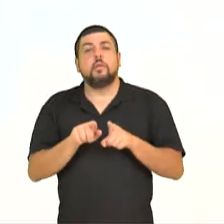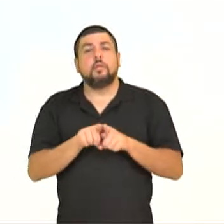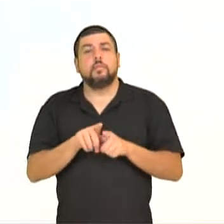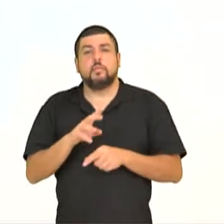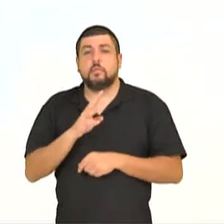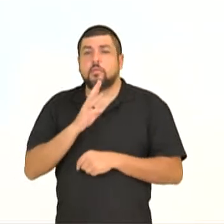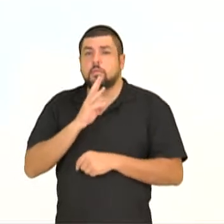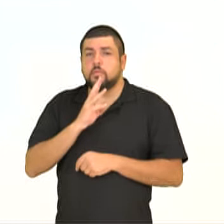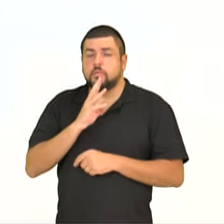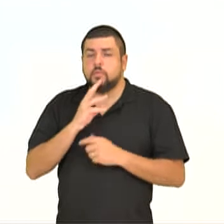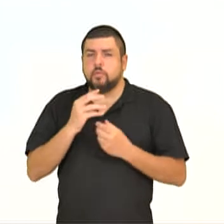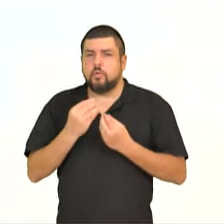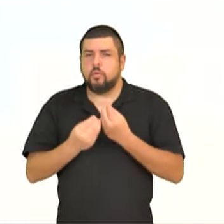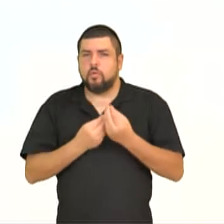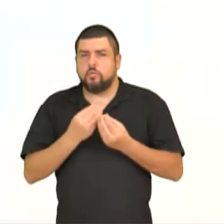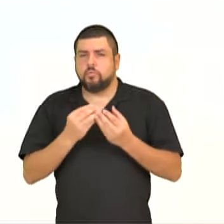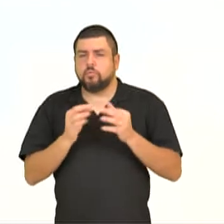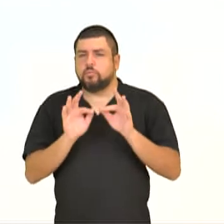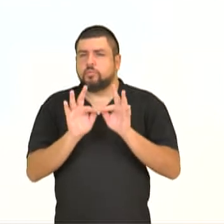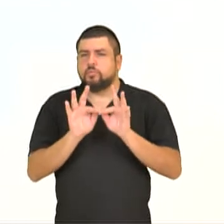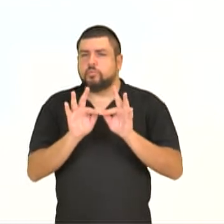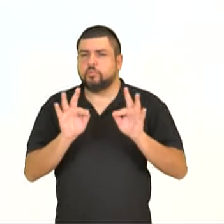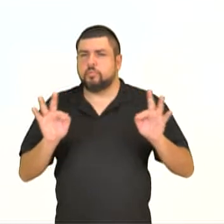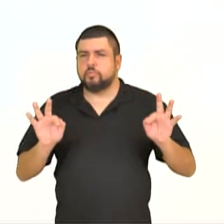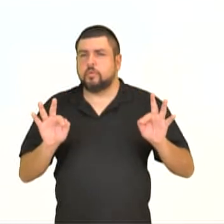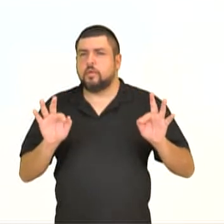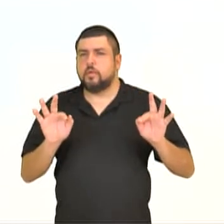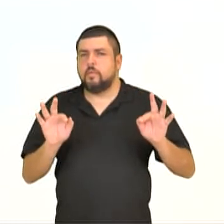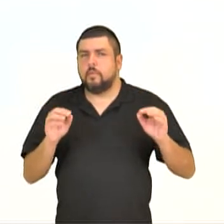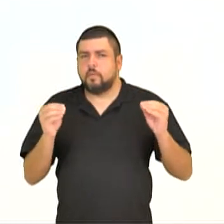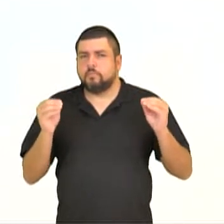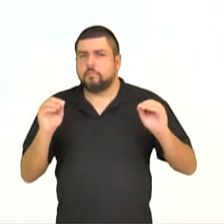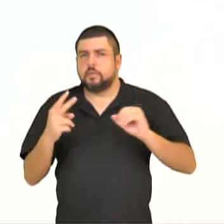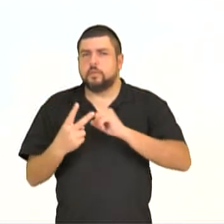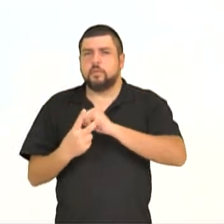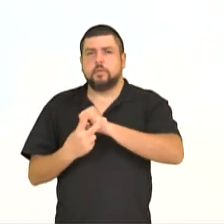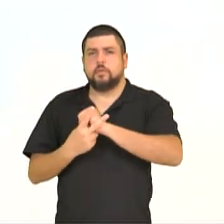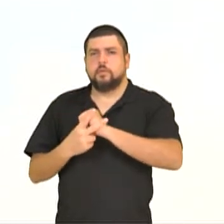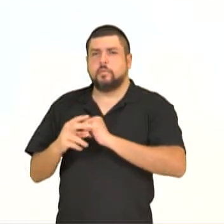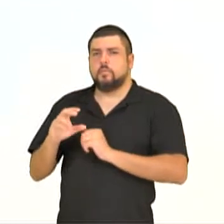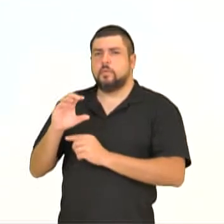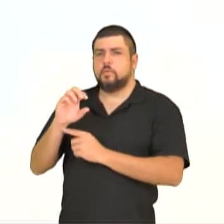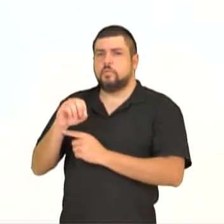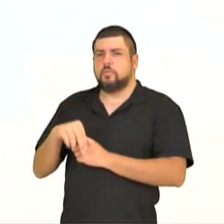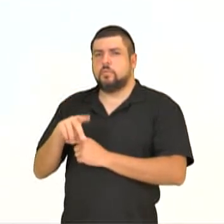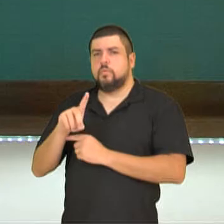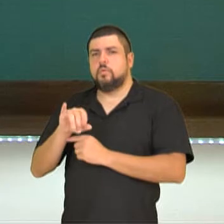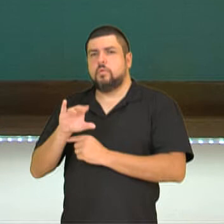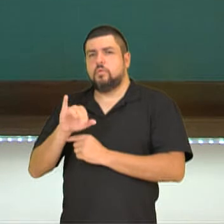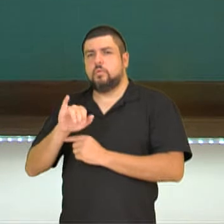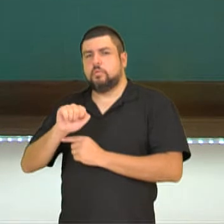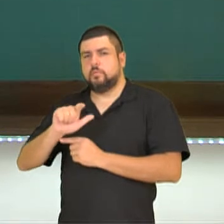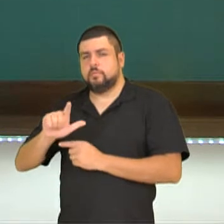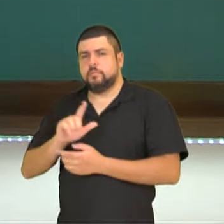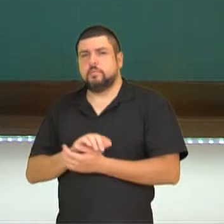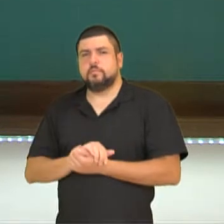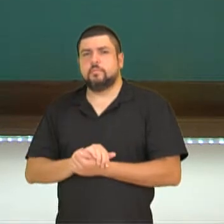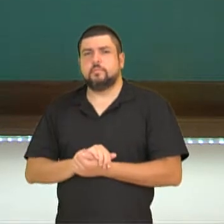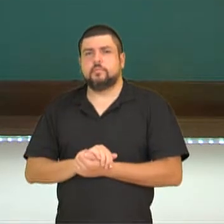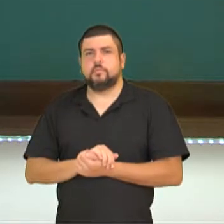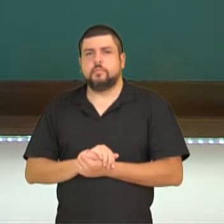las oraciones condicionales. ¿Cierto? Aquí vamos a